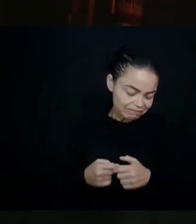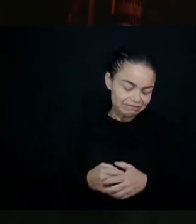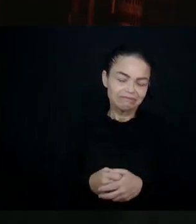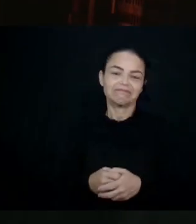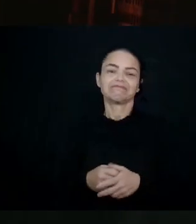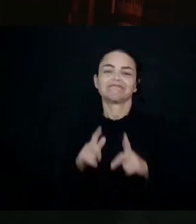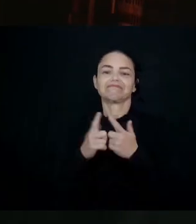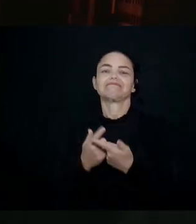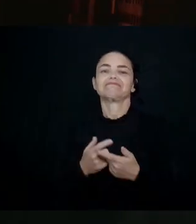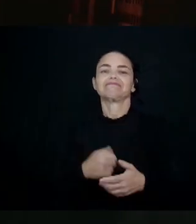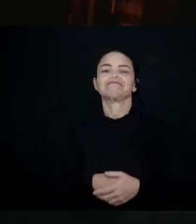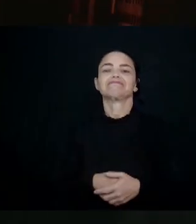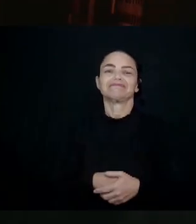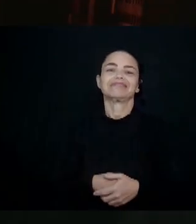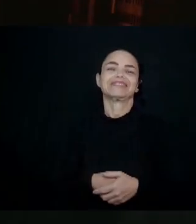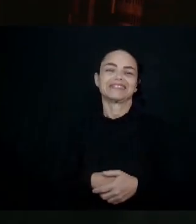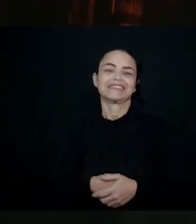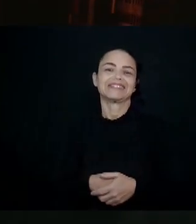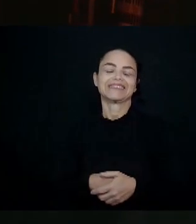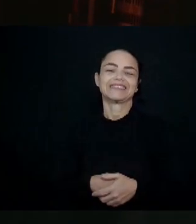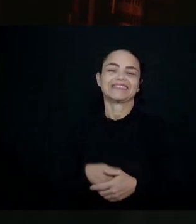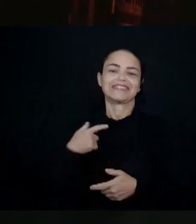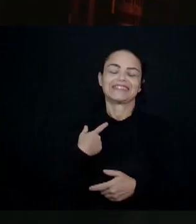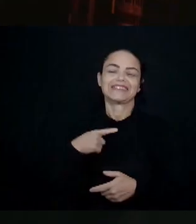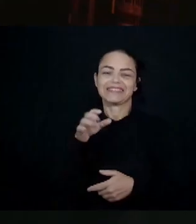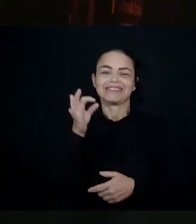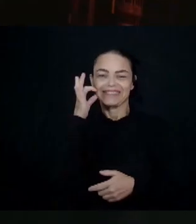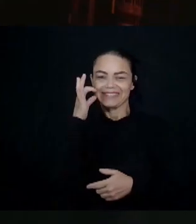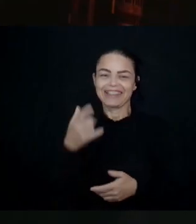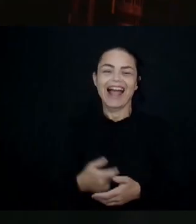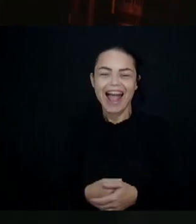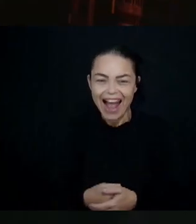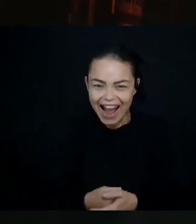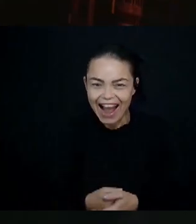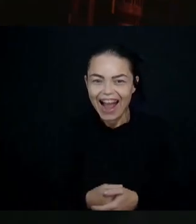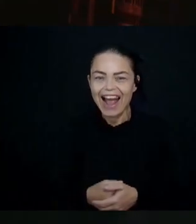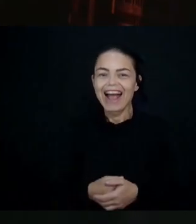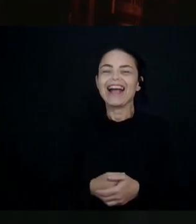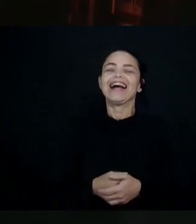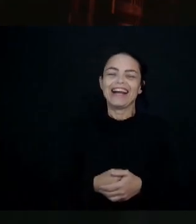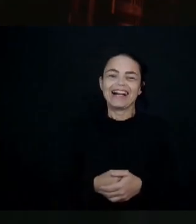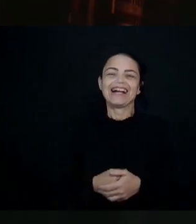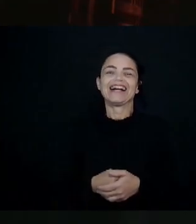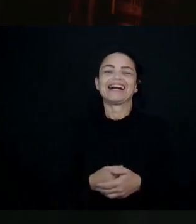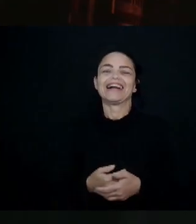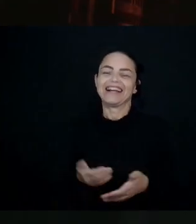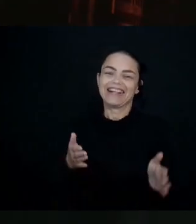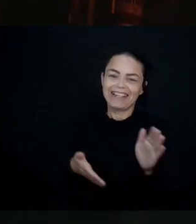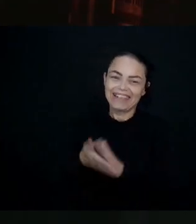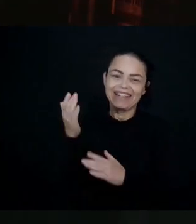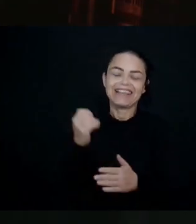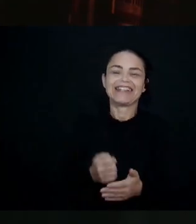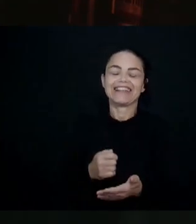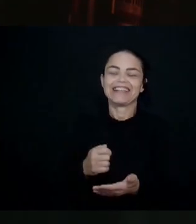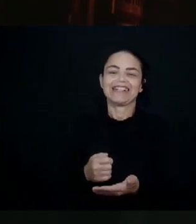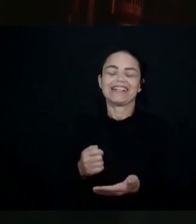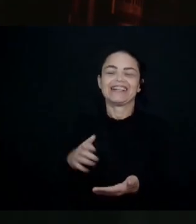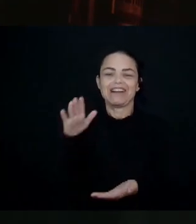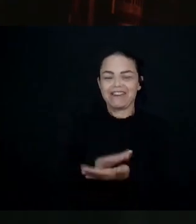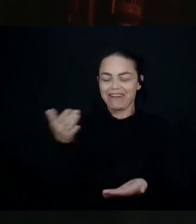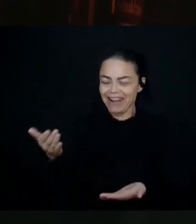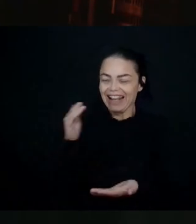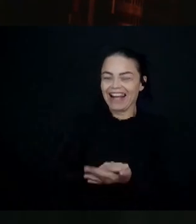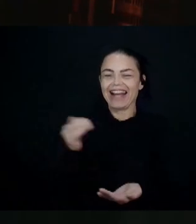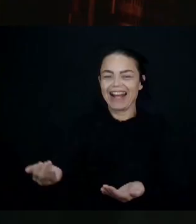da redação, né? Todo mundo que está aí assistindo, eu sei que estão, vamos embora comprar figurinha pra gente bater bafo, ó.